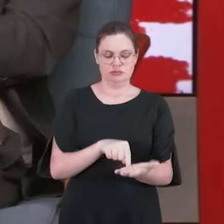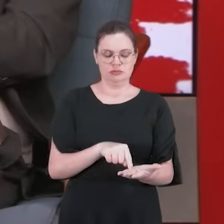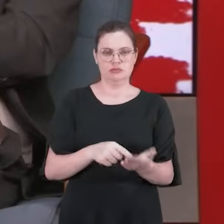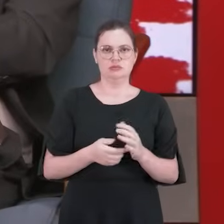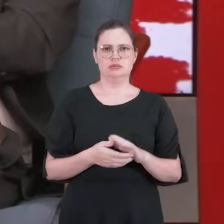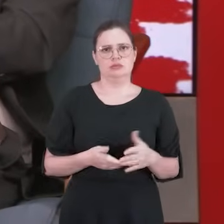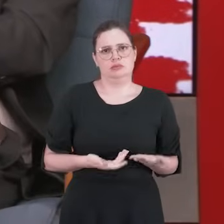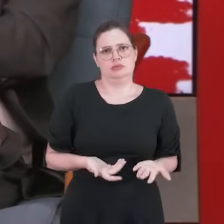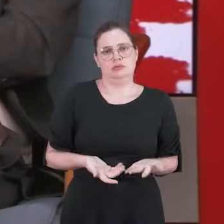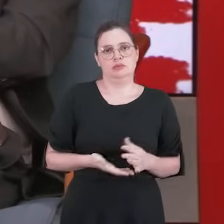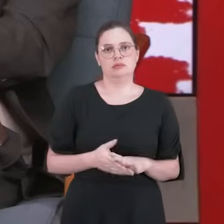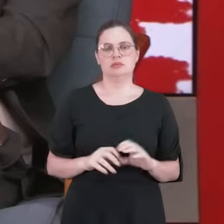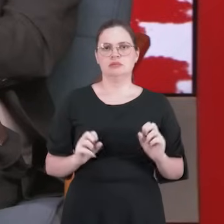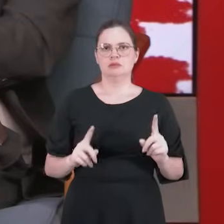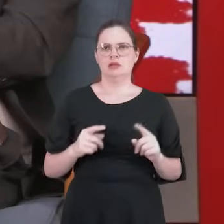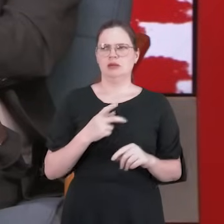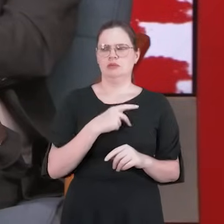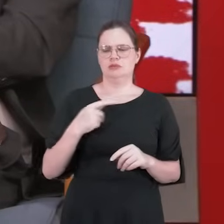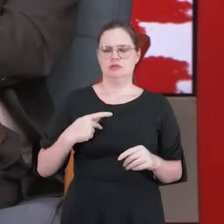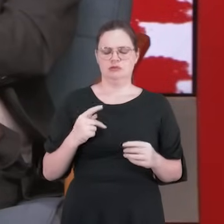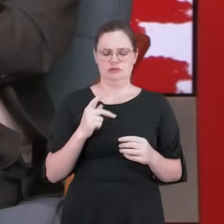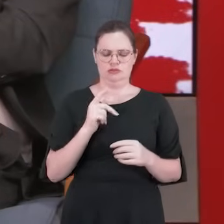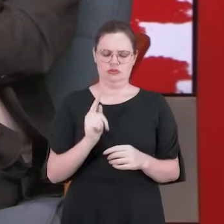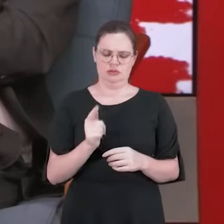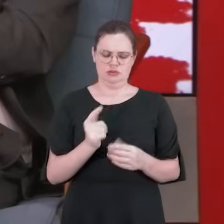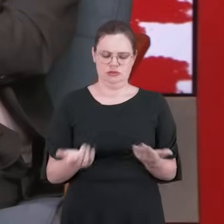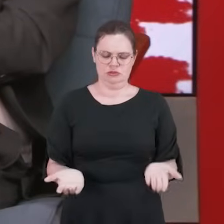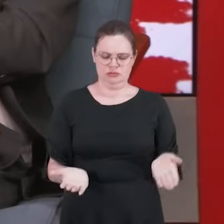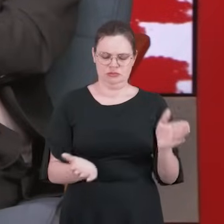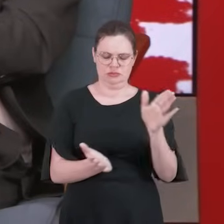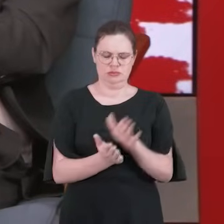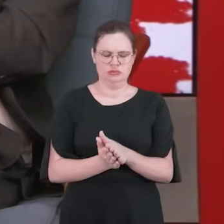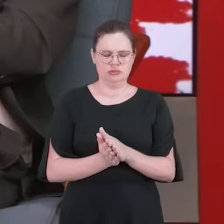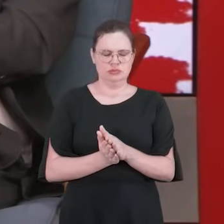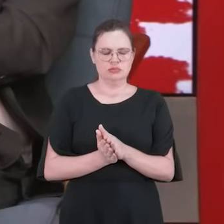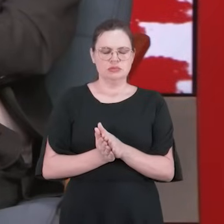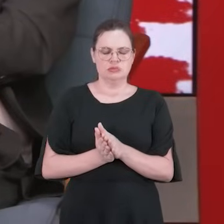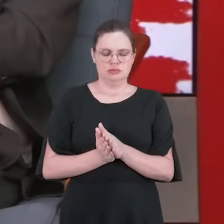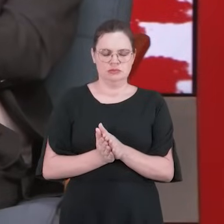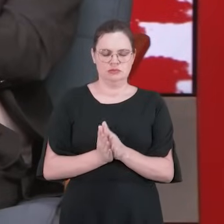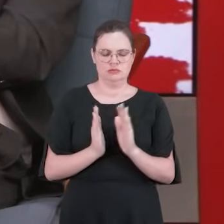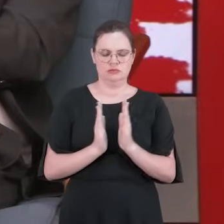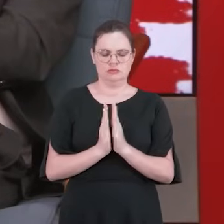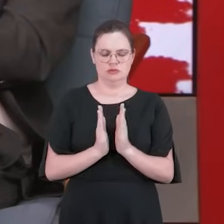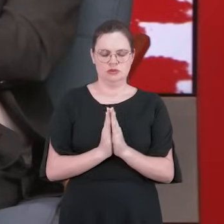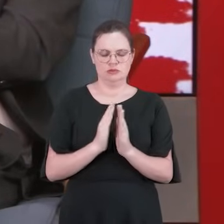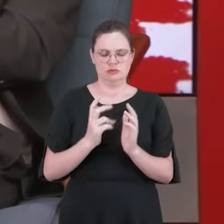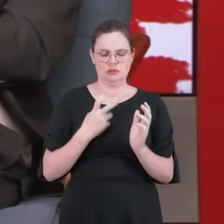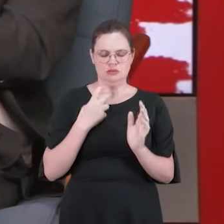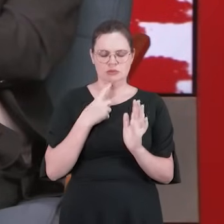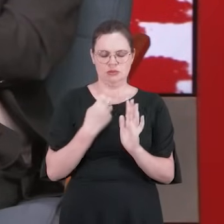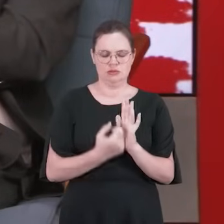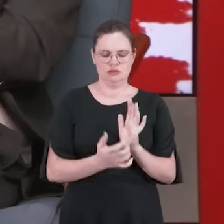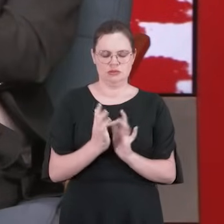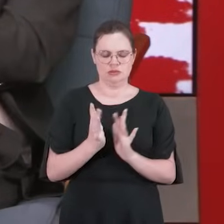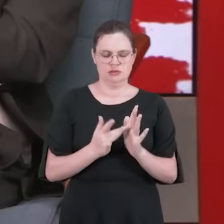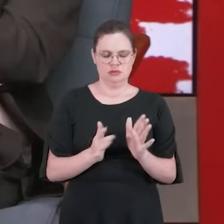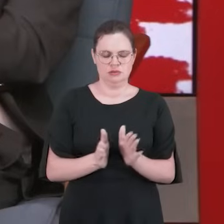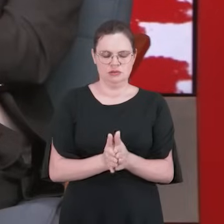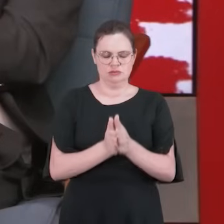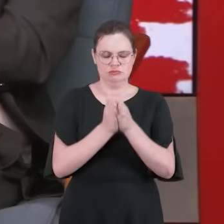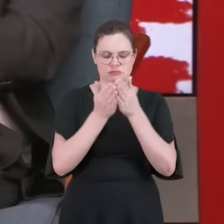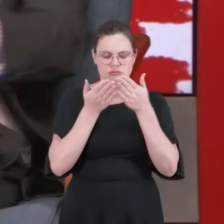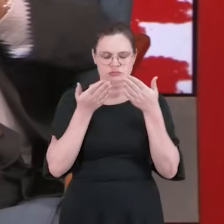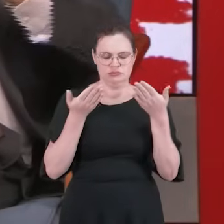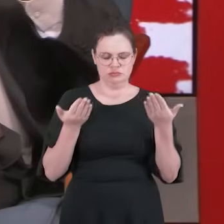então, fechou a Bíblia, orou, clamou pelo sangue de Jesus e abriu a palavra. Quando ele